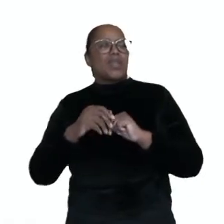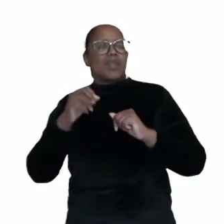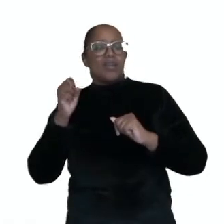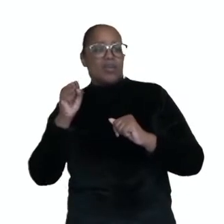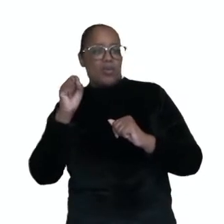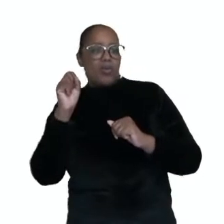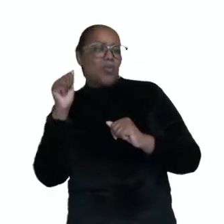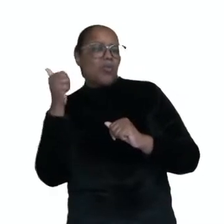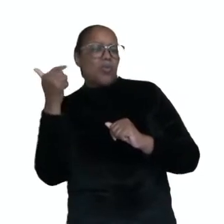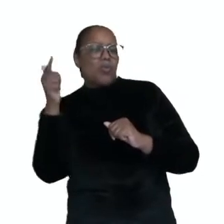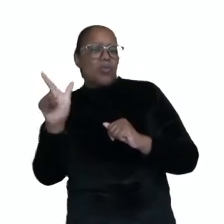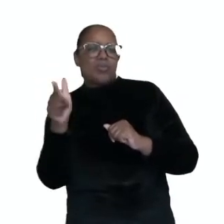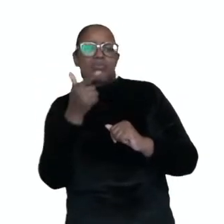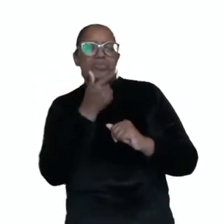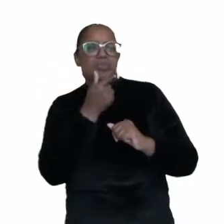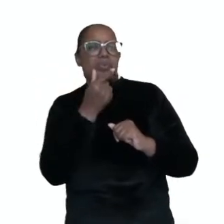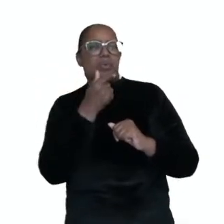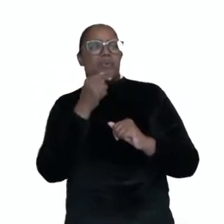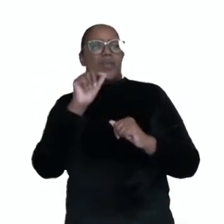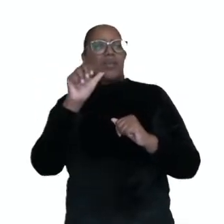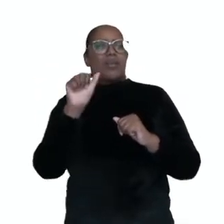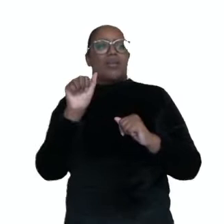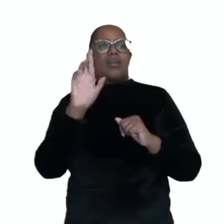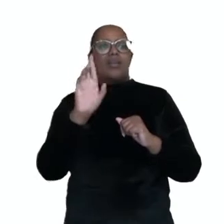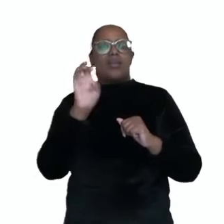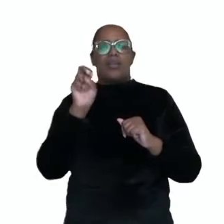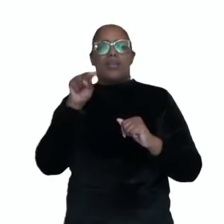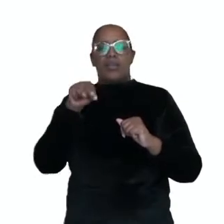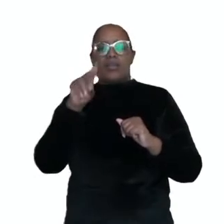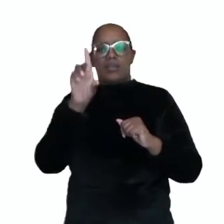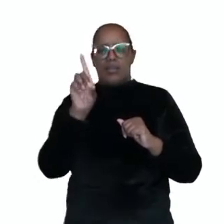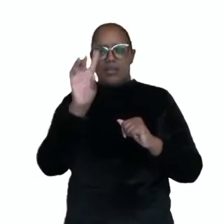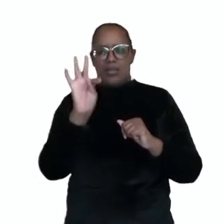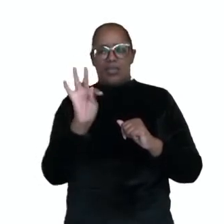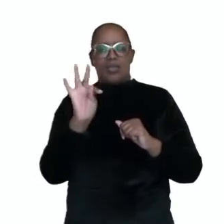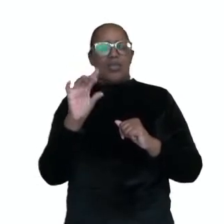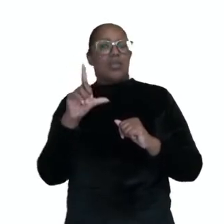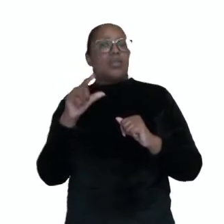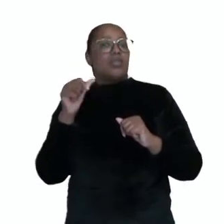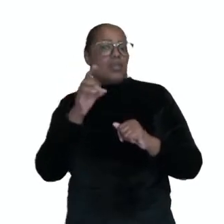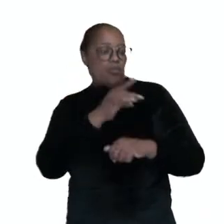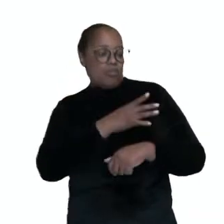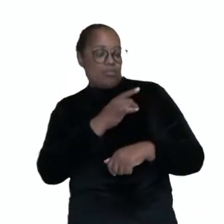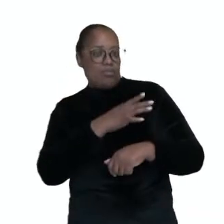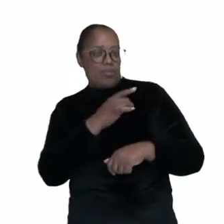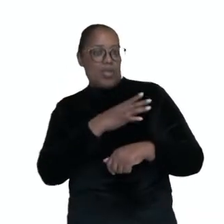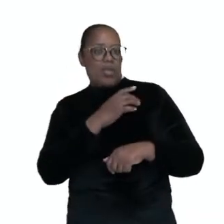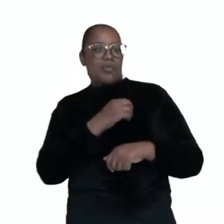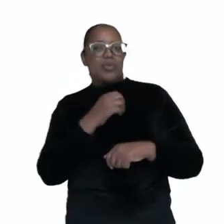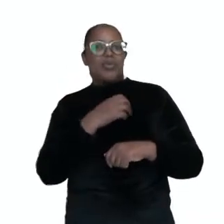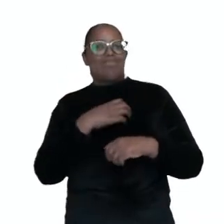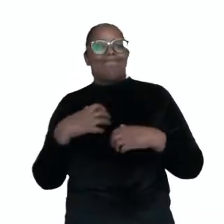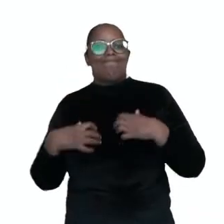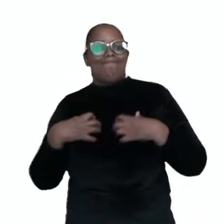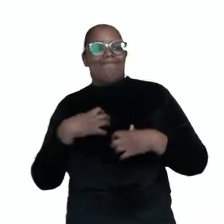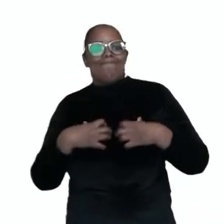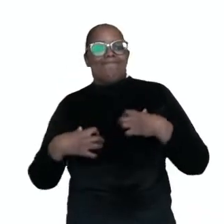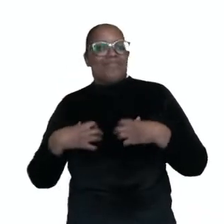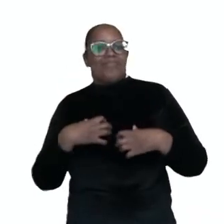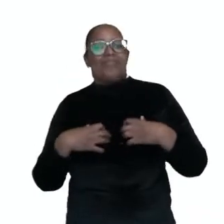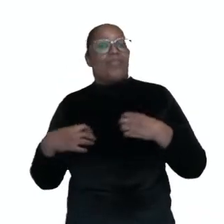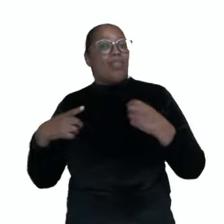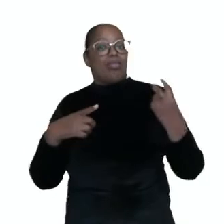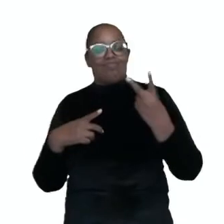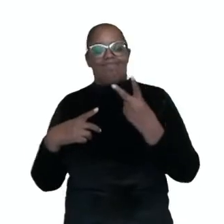Segundo Arendt, o totalitarismo é a elevação de dois fenômenos, o medo e o terror. A fusão desses